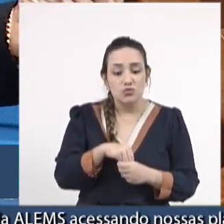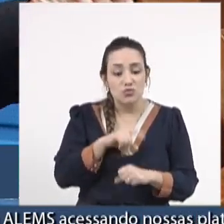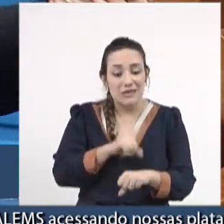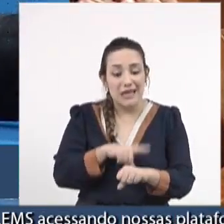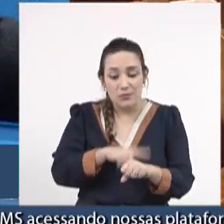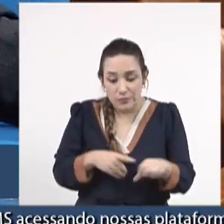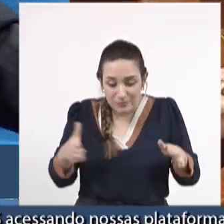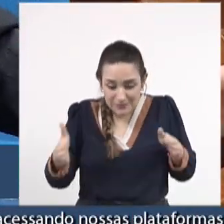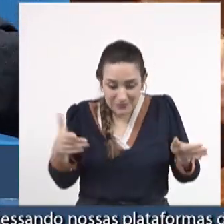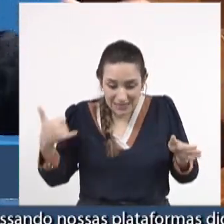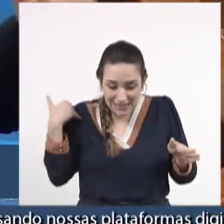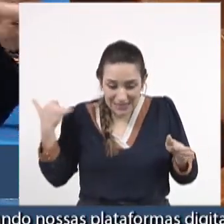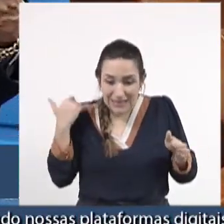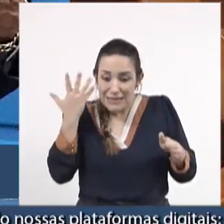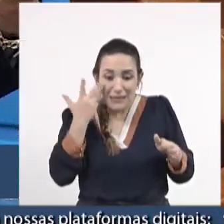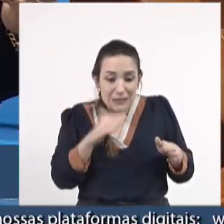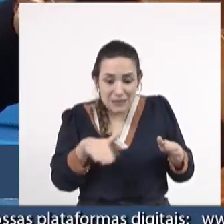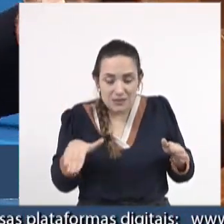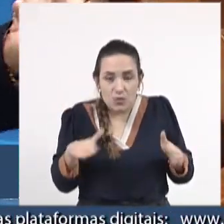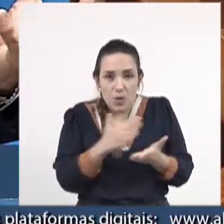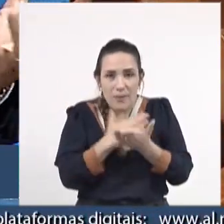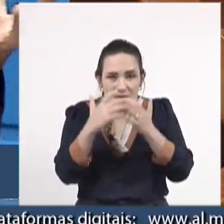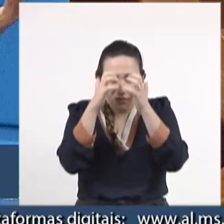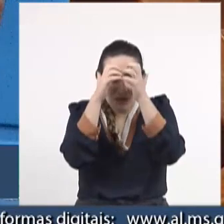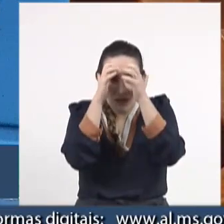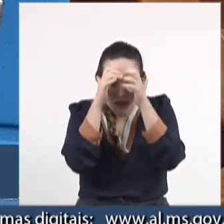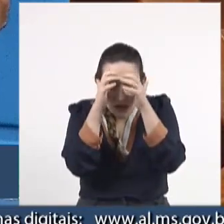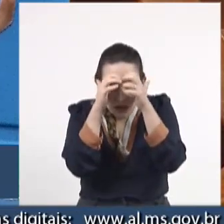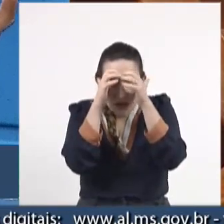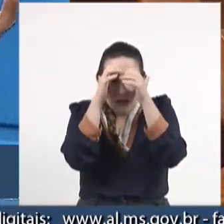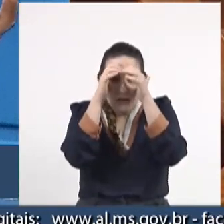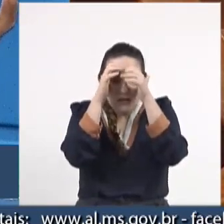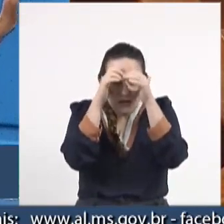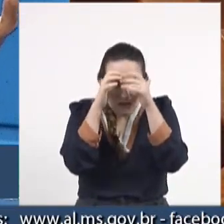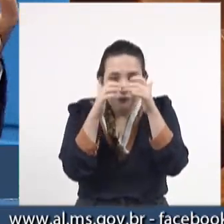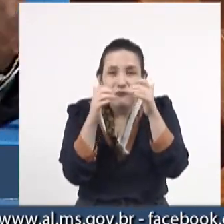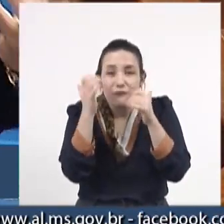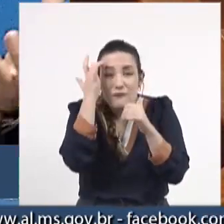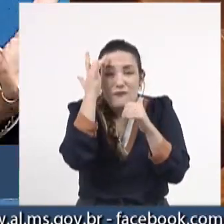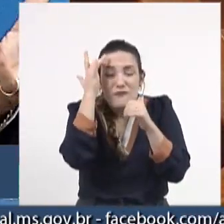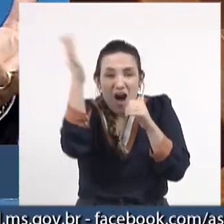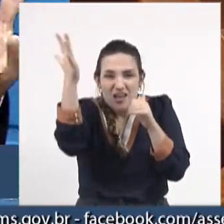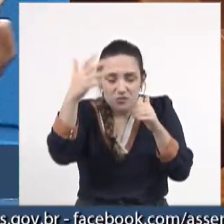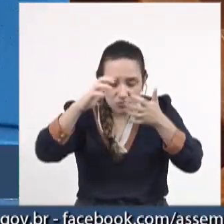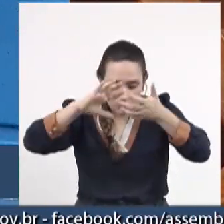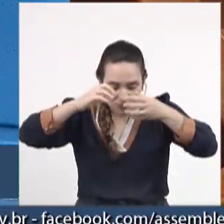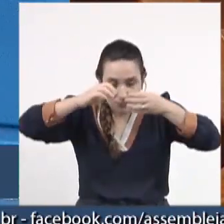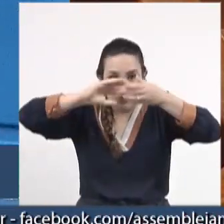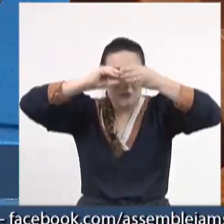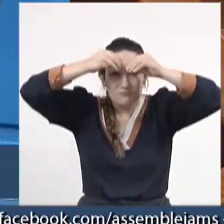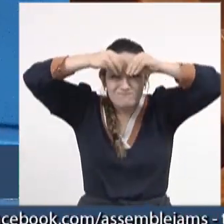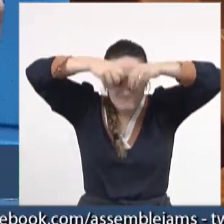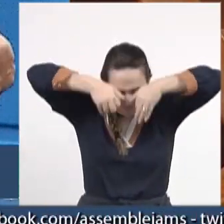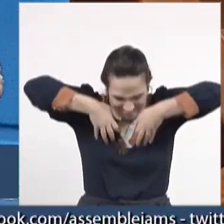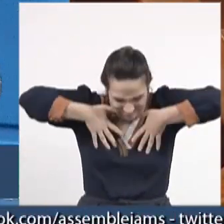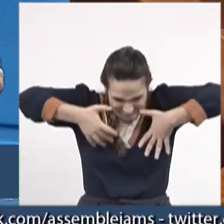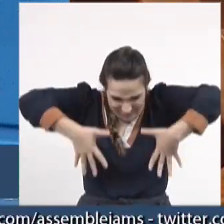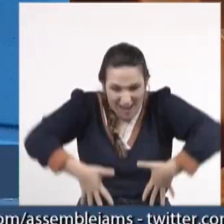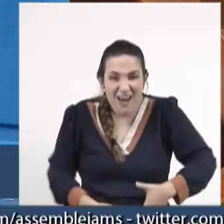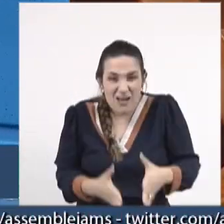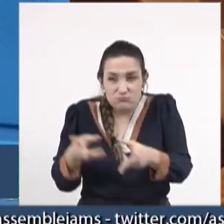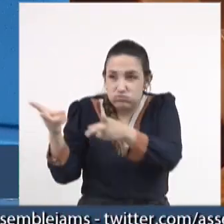na infância que nós temos toda aquela plasticidade neuronal à disposição de